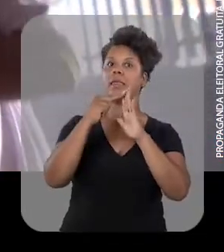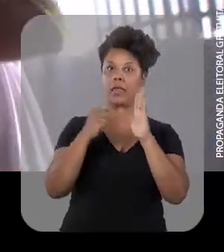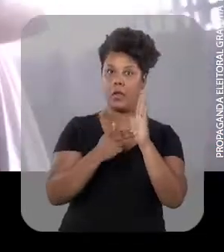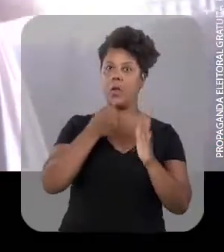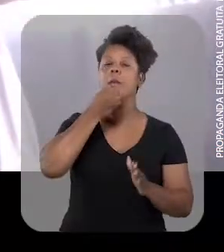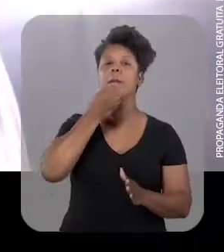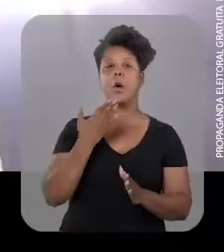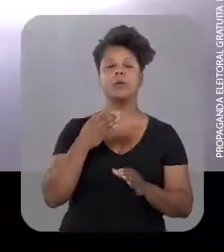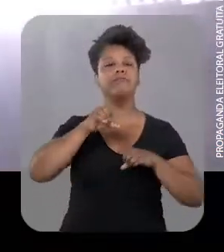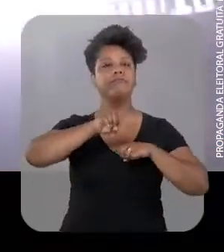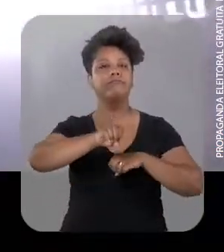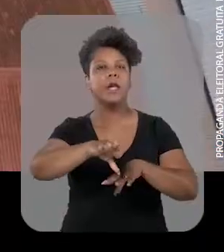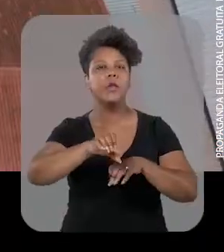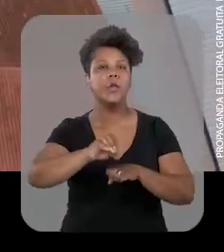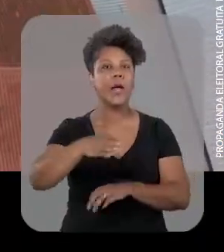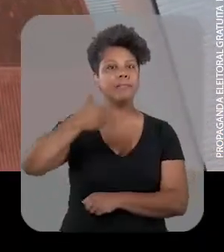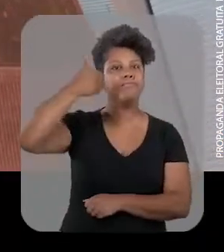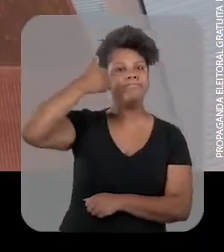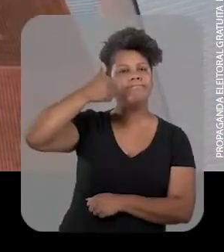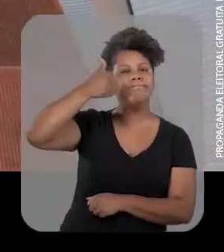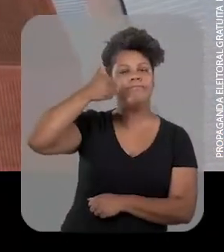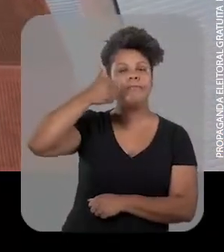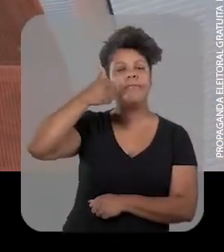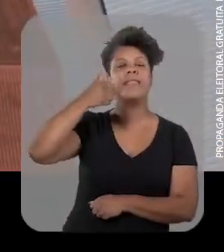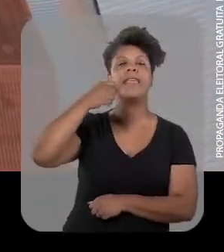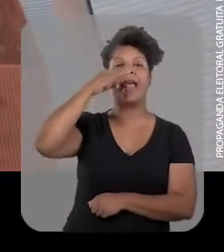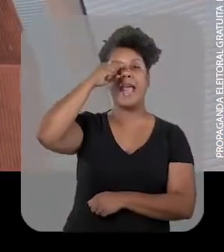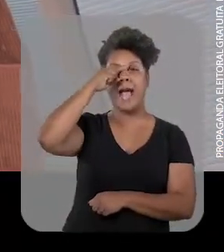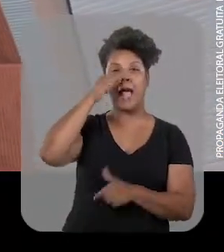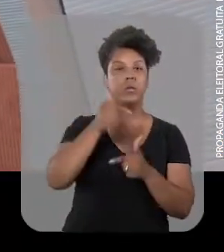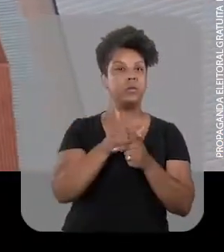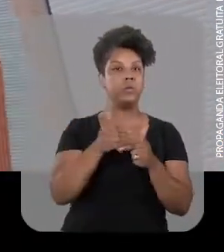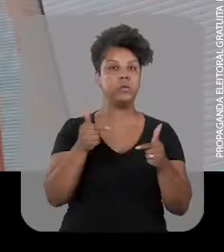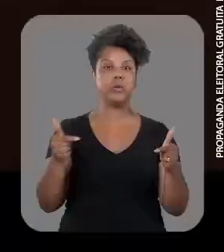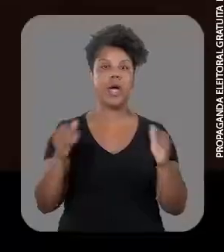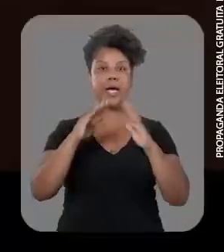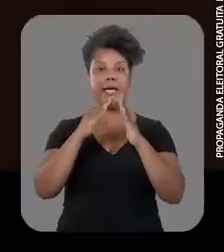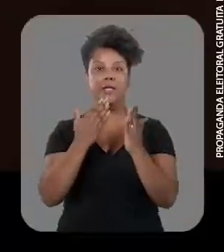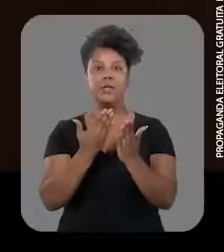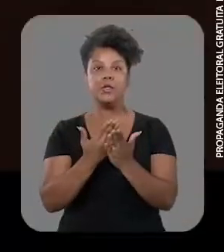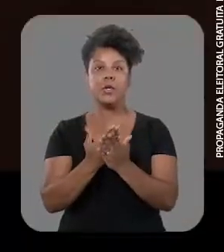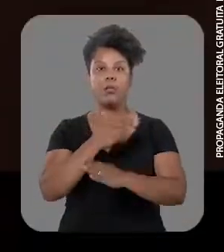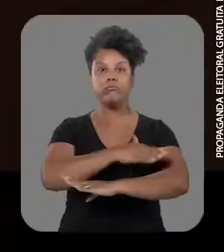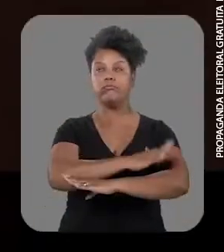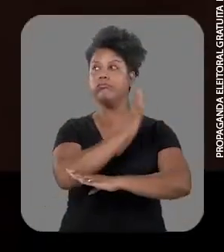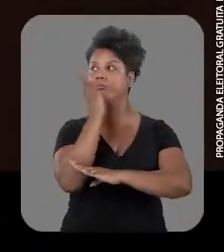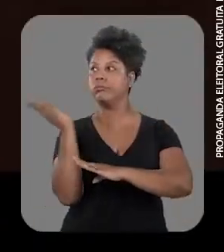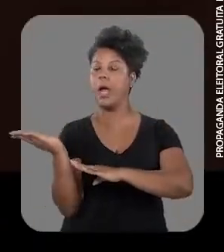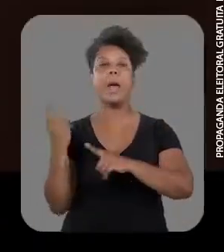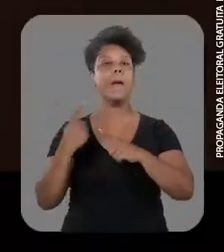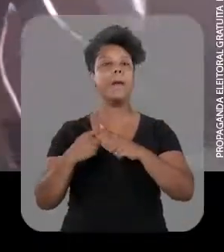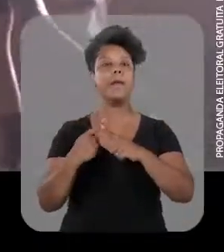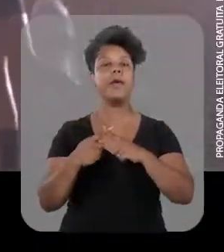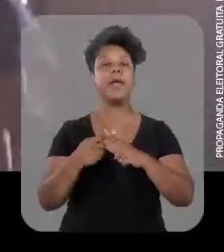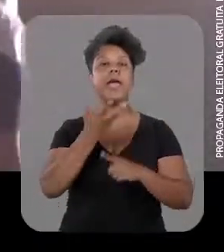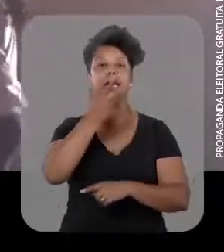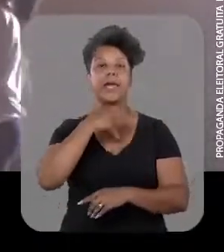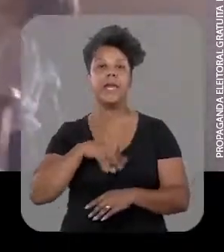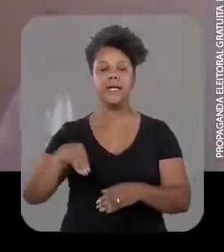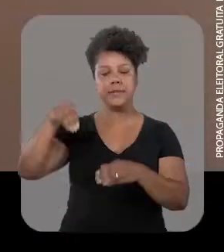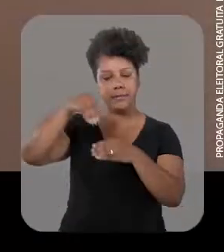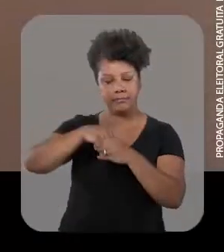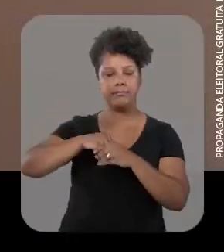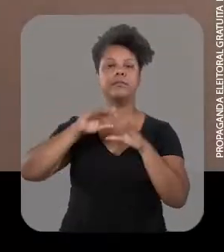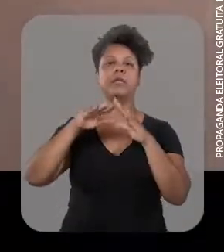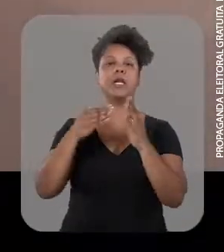a educação em primeiro lugar, Caiado vai ampliar o número de escolas em tempo integral. Afinal, criança que passa mais tempo na